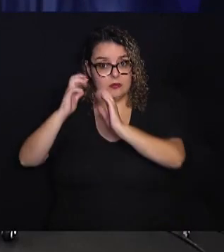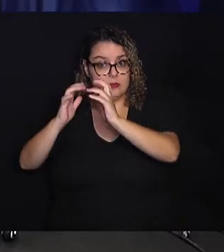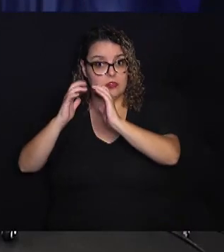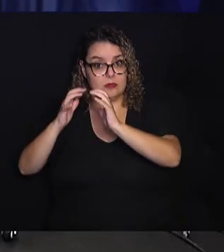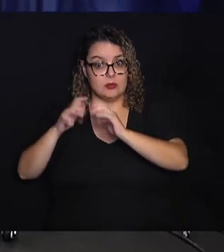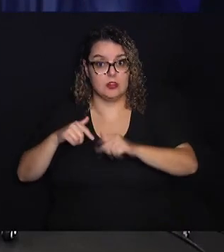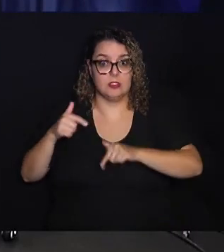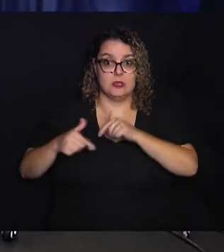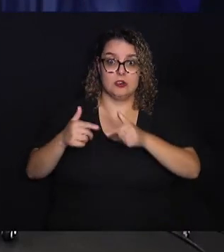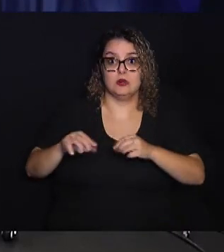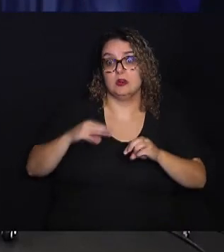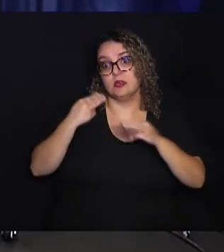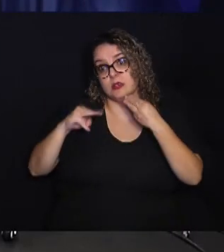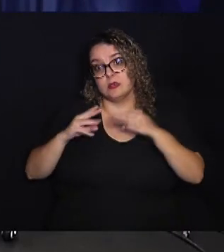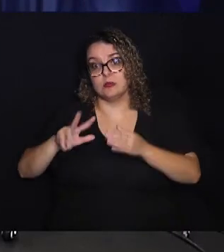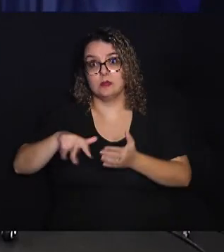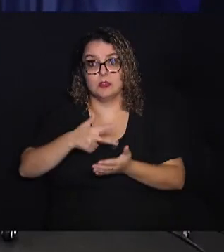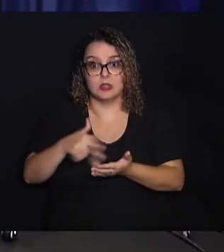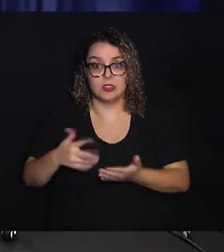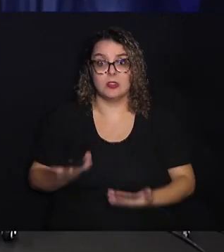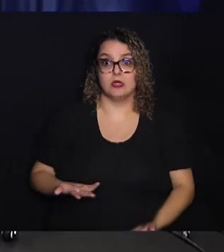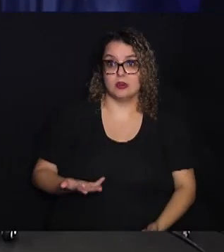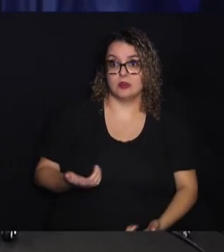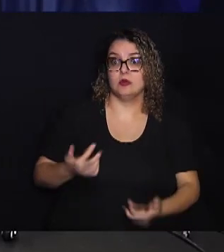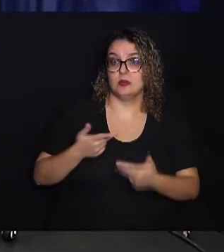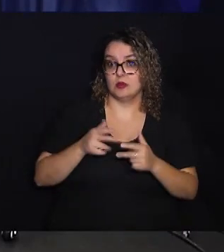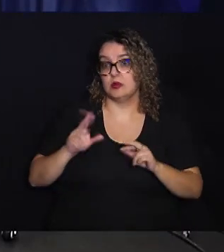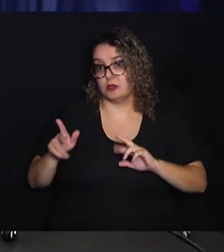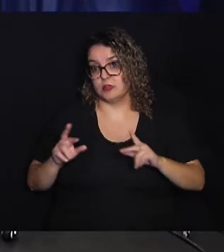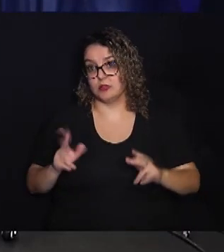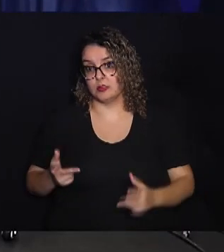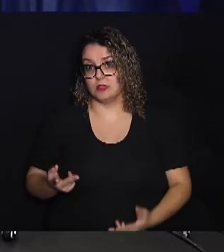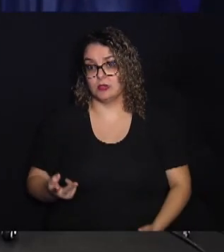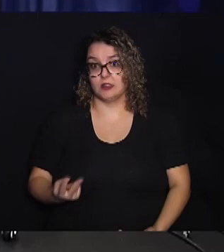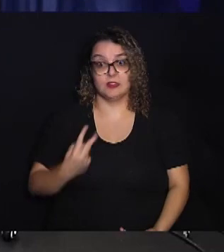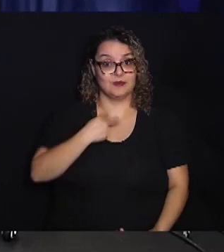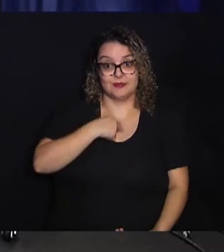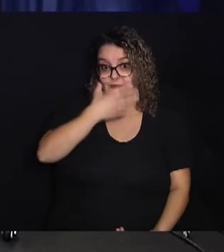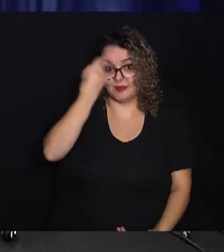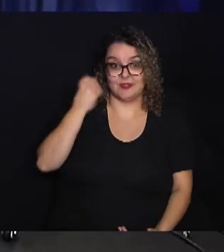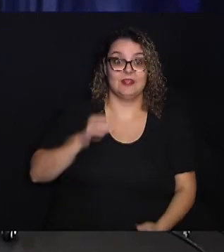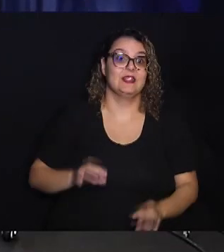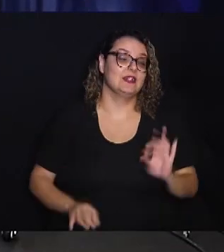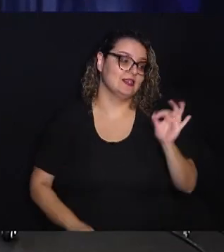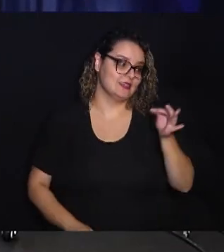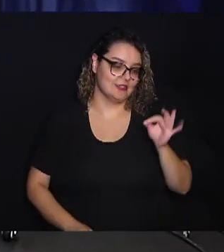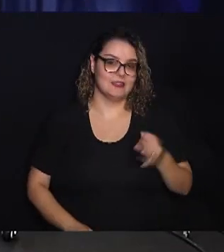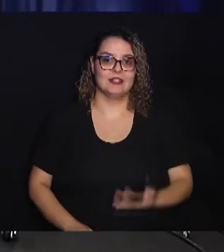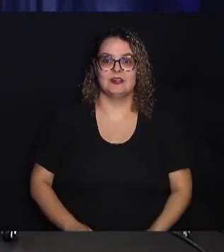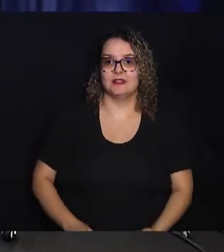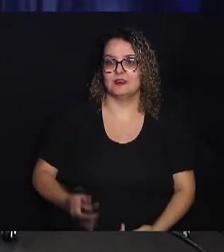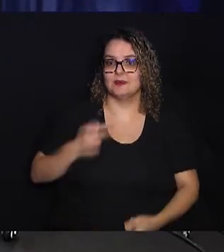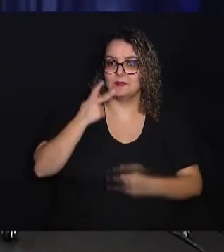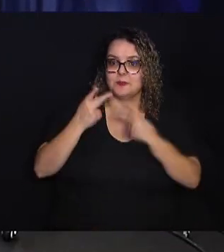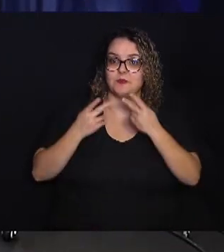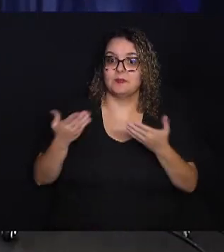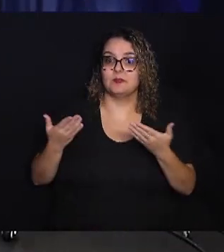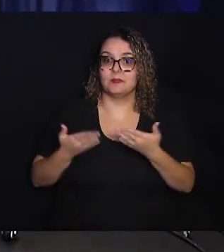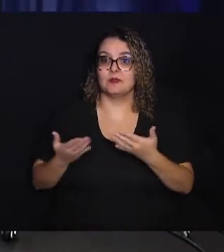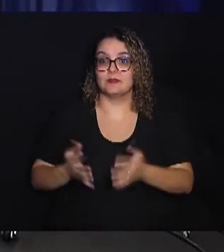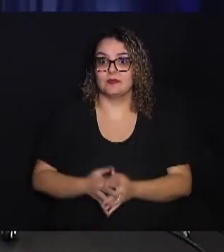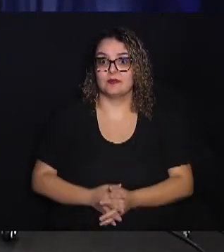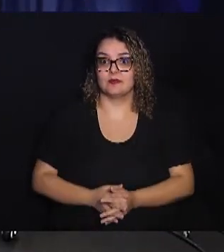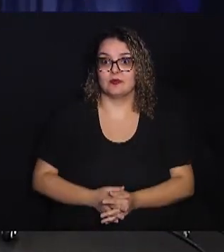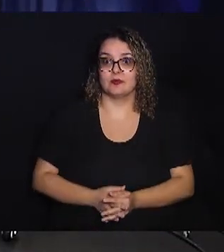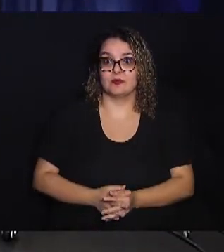né, na música, na dança, são coisas diferentes que não pode ficar esquecido, né? De jeito. Então vamos falar um pouquinho agora de